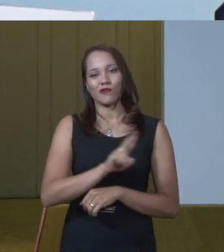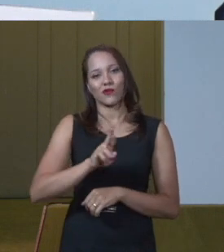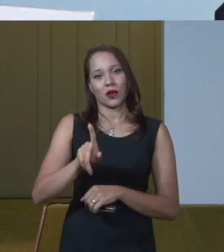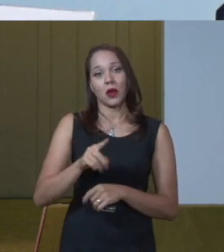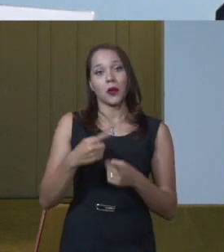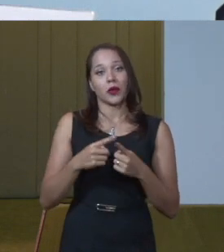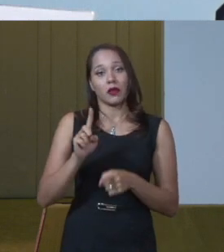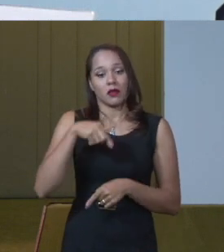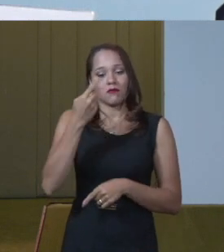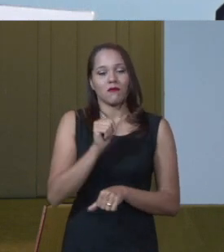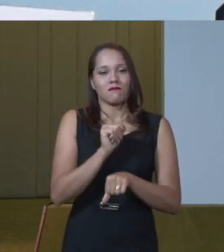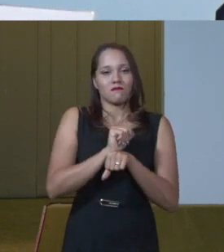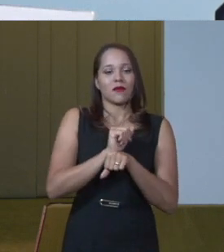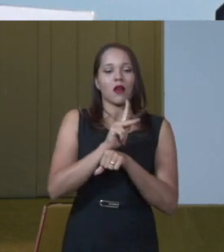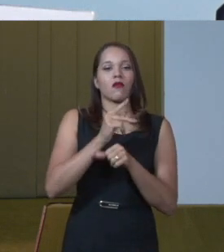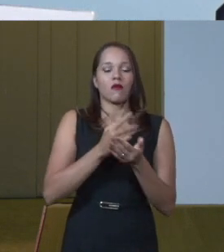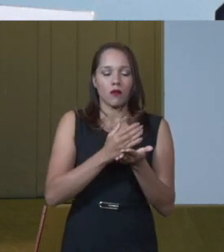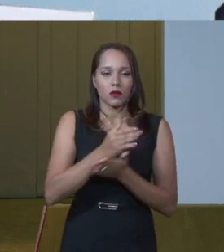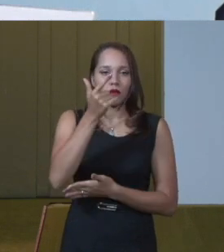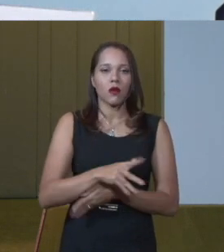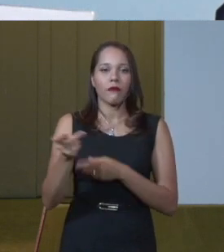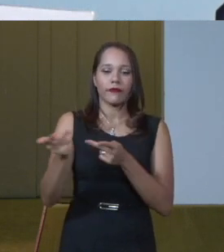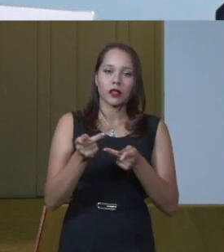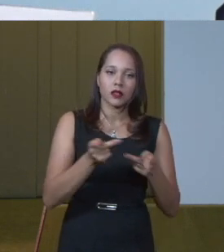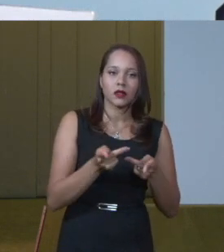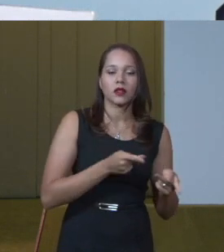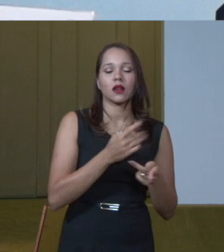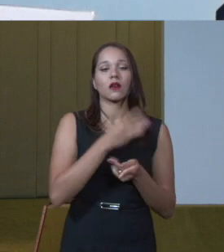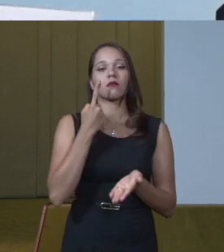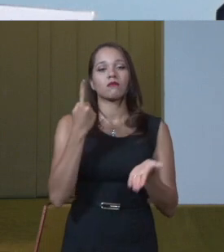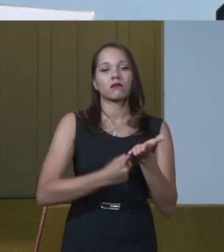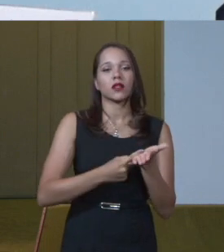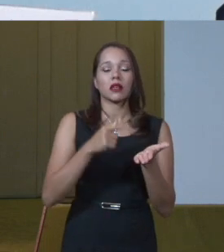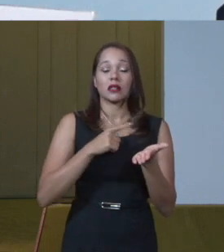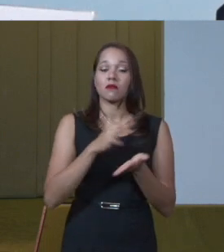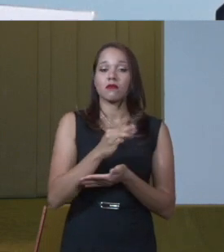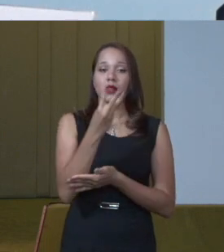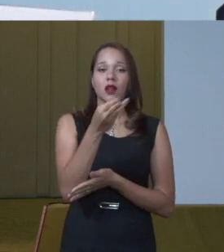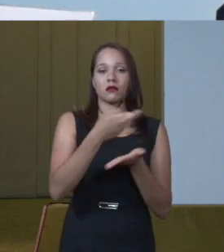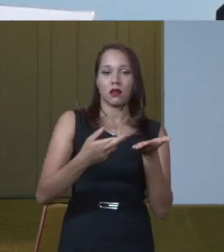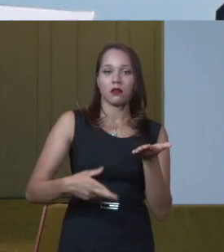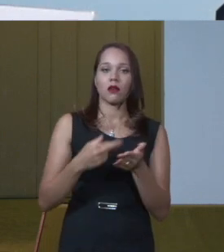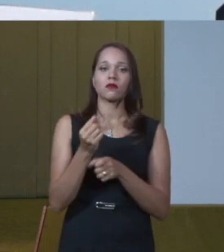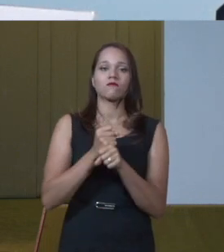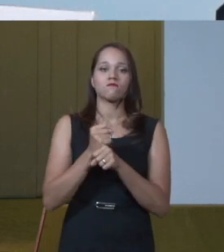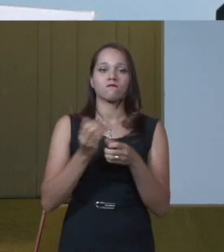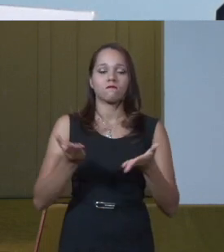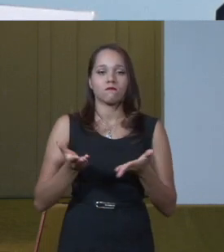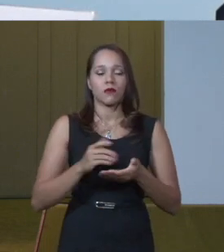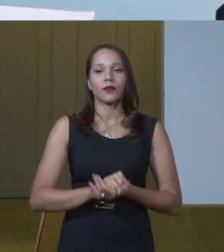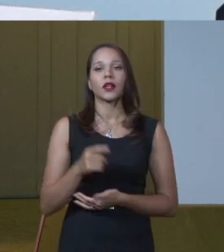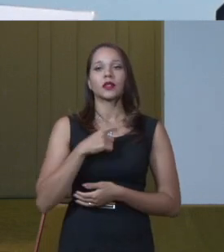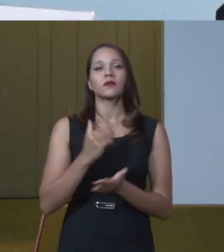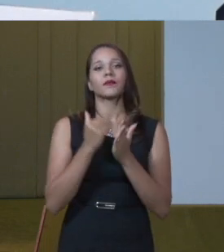de paralisia, retomamos as visitas dos procedimentos especiais, com o compromisso de receber até 3 relatores este ano. Serão